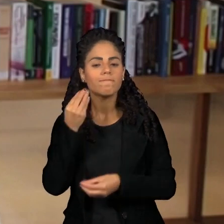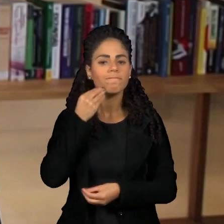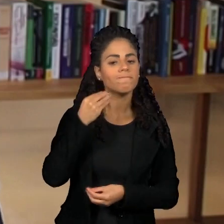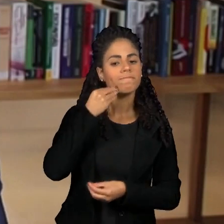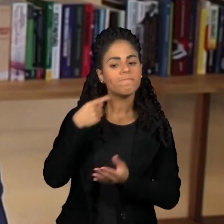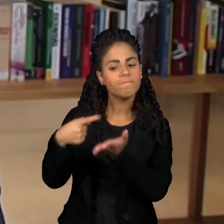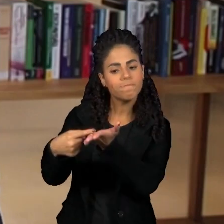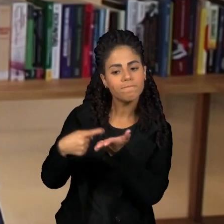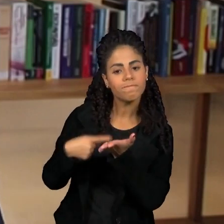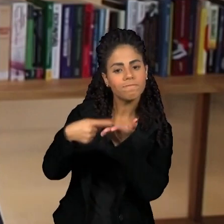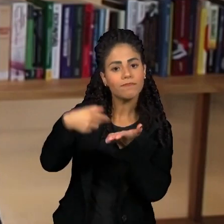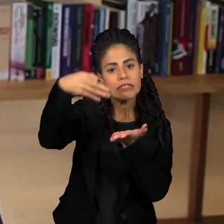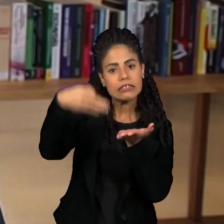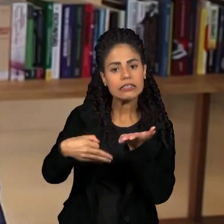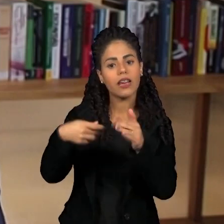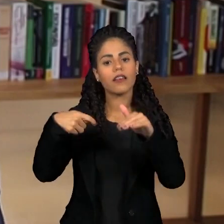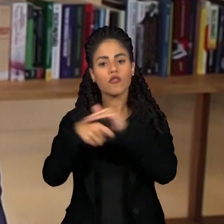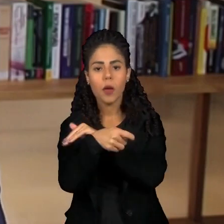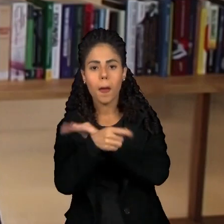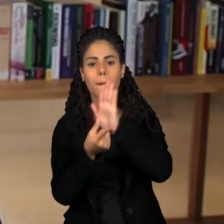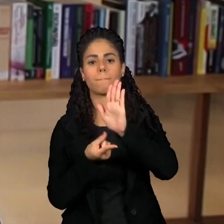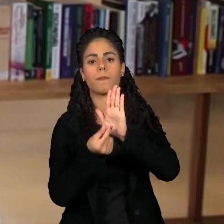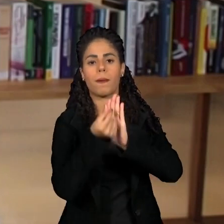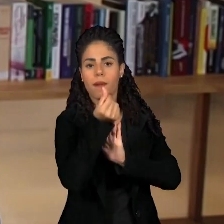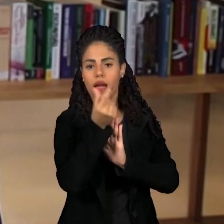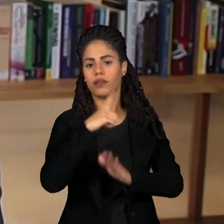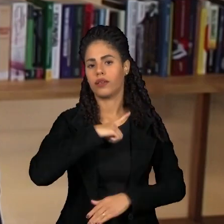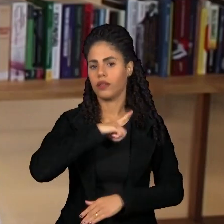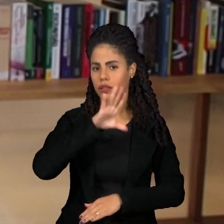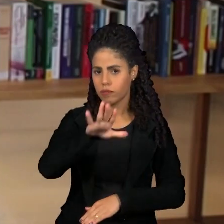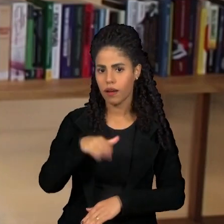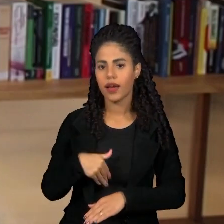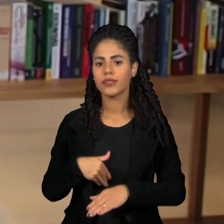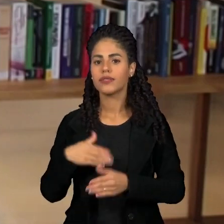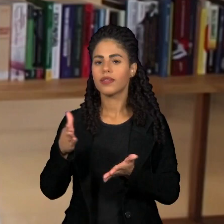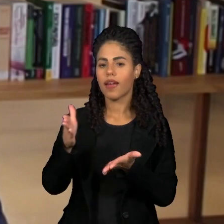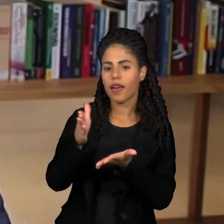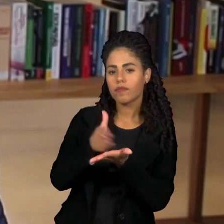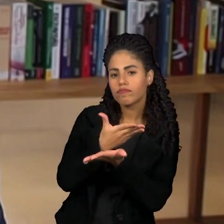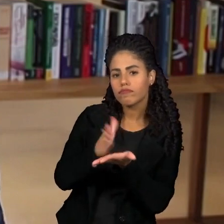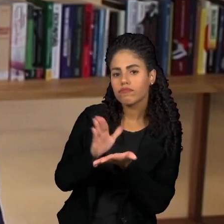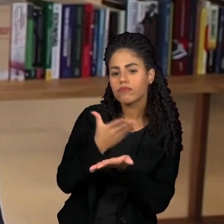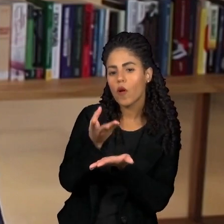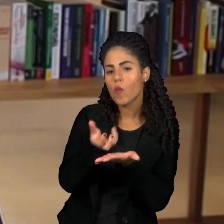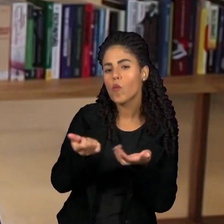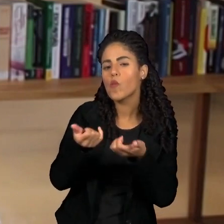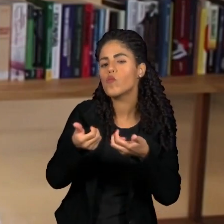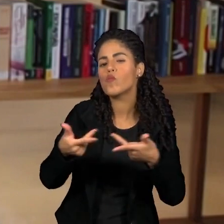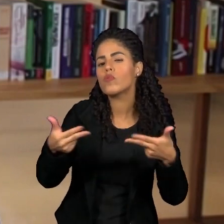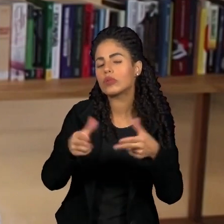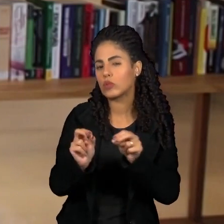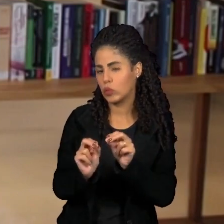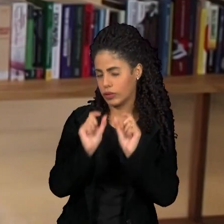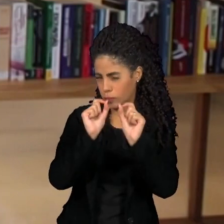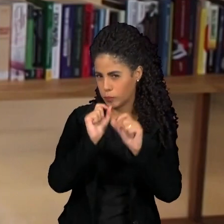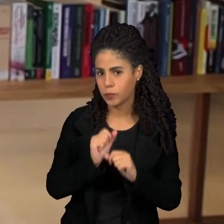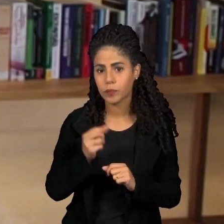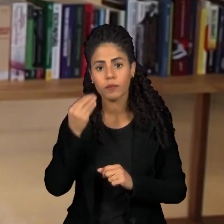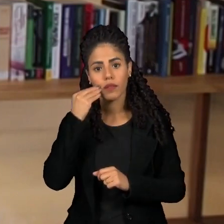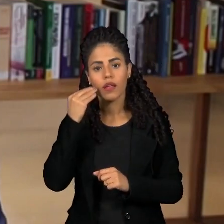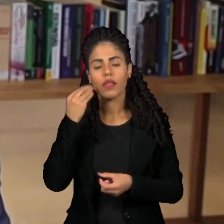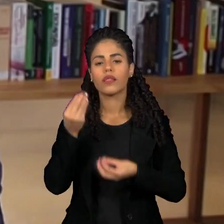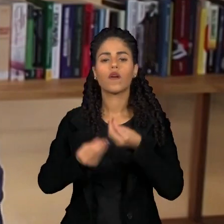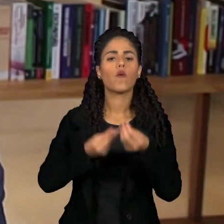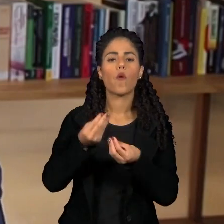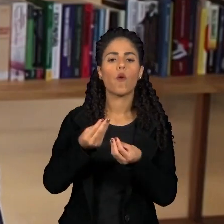parcela ali de financiamento, de orçamento, enfim, ter uma fatia do bolo para ele usar, para ele devolver, seja para fins lícitos,